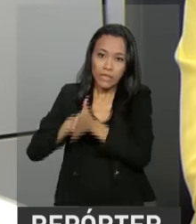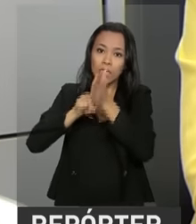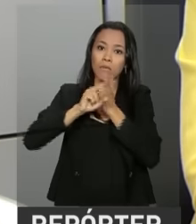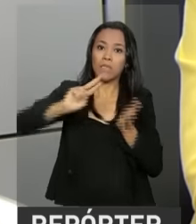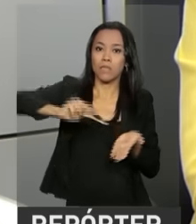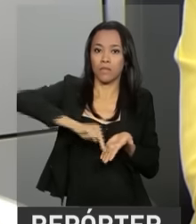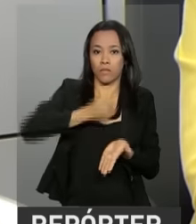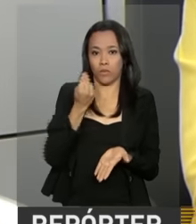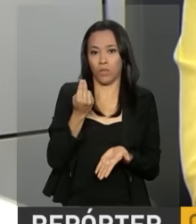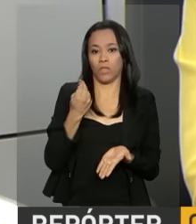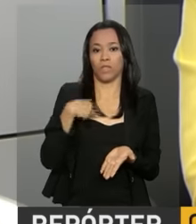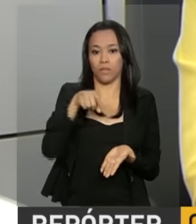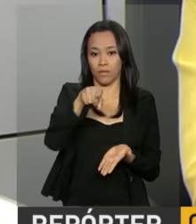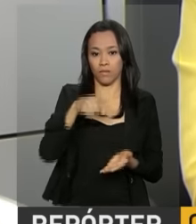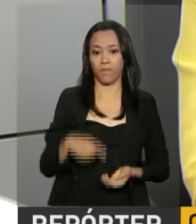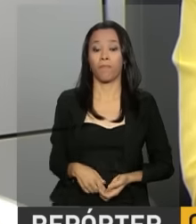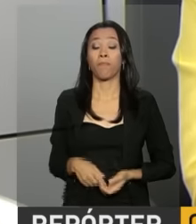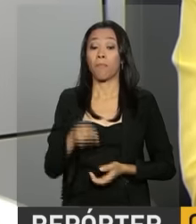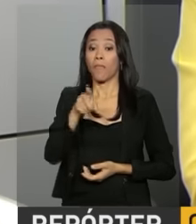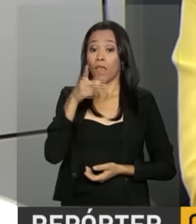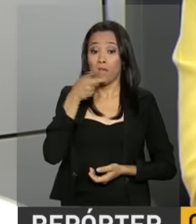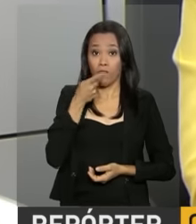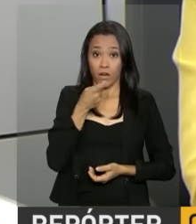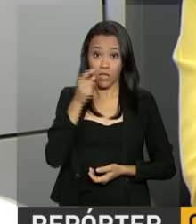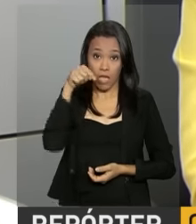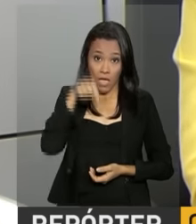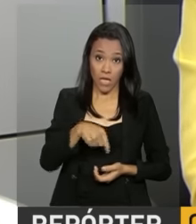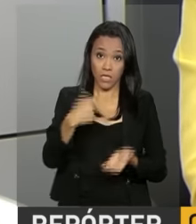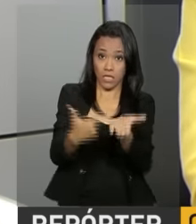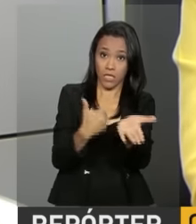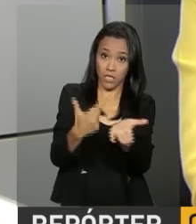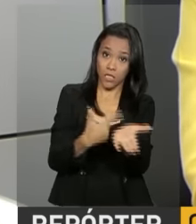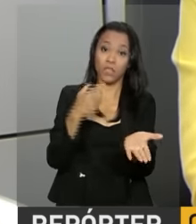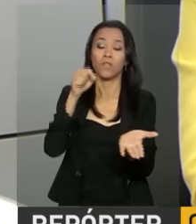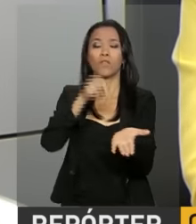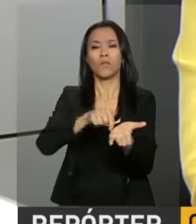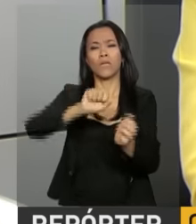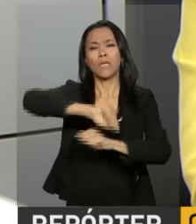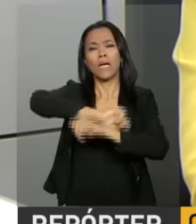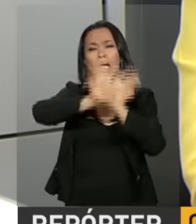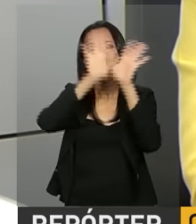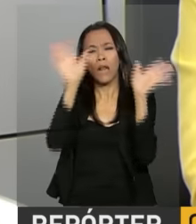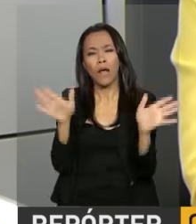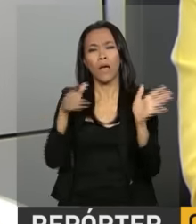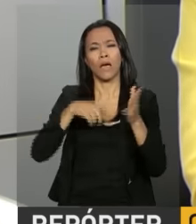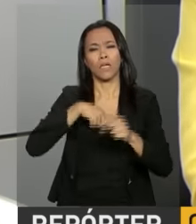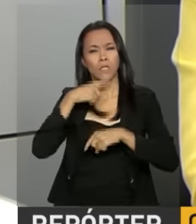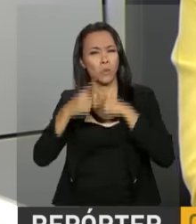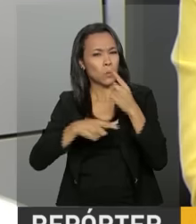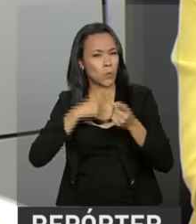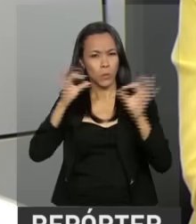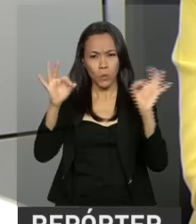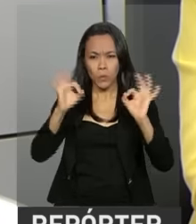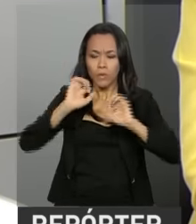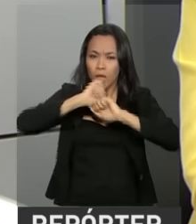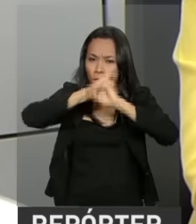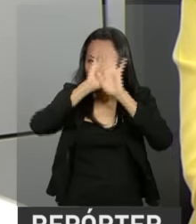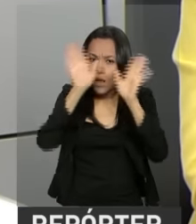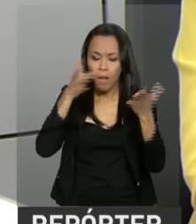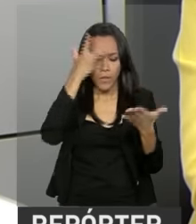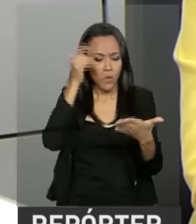essa cartilha ela vem trazer maiores informações numa linguagem Clara objetiva para que os